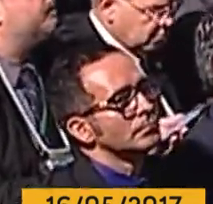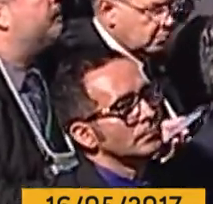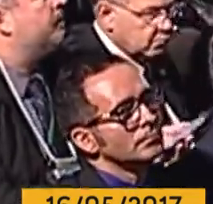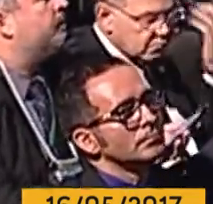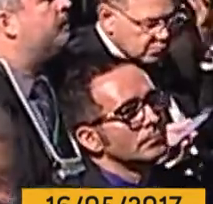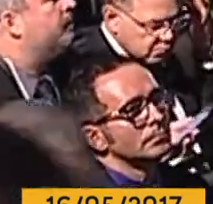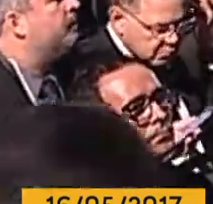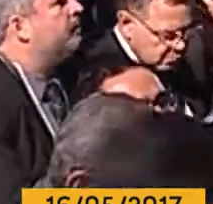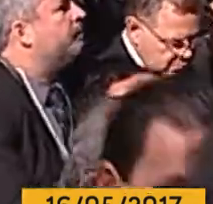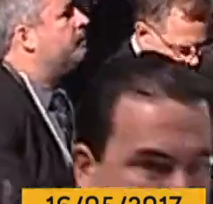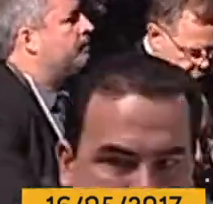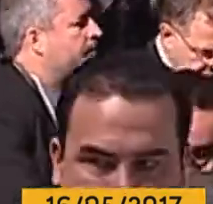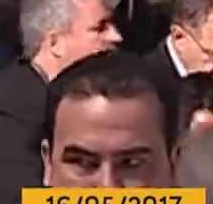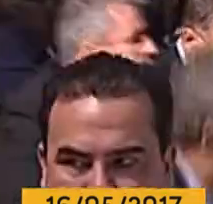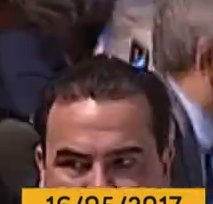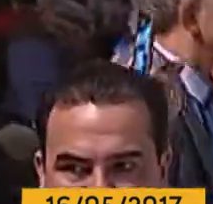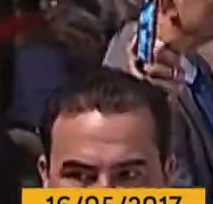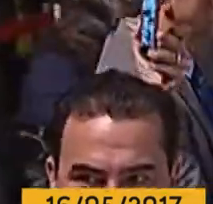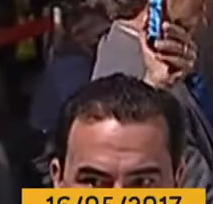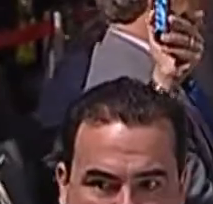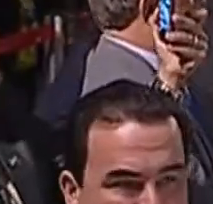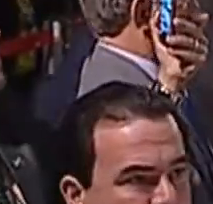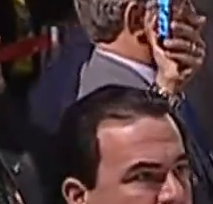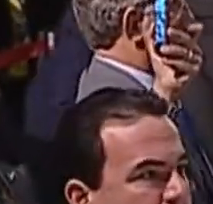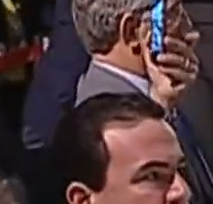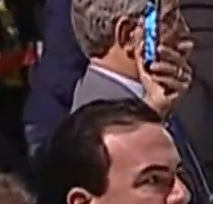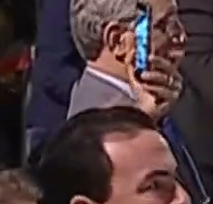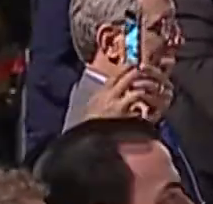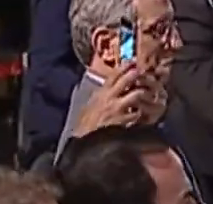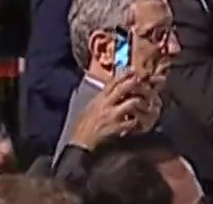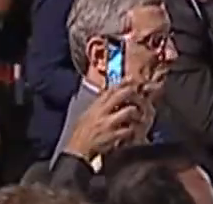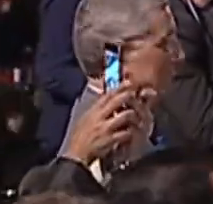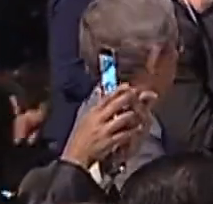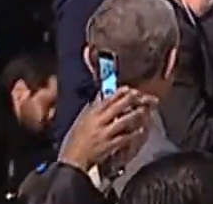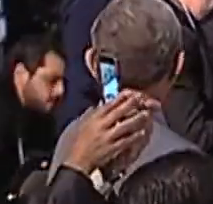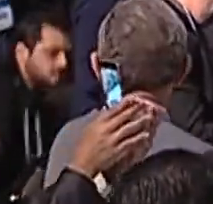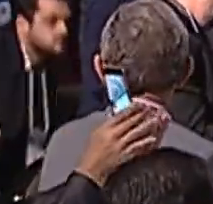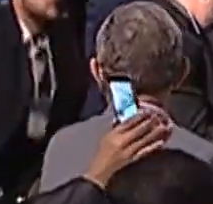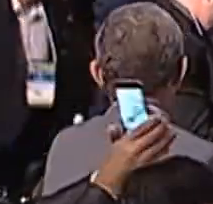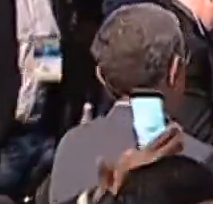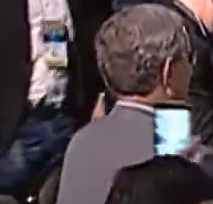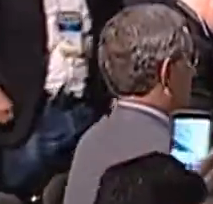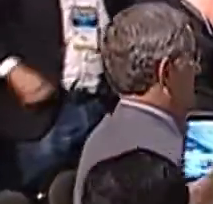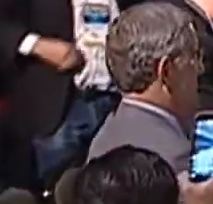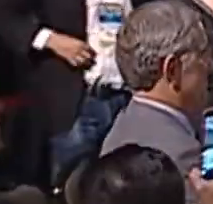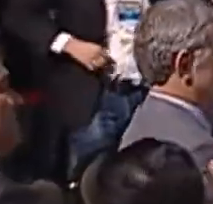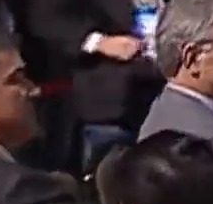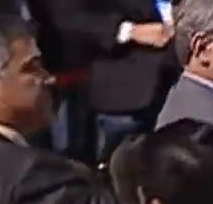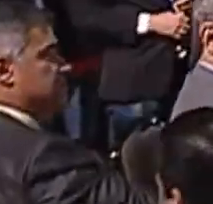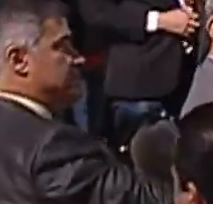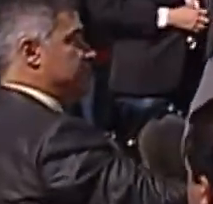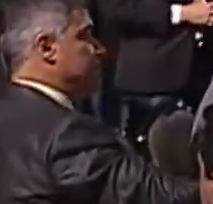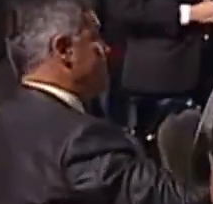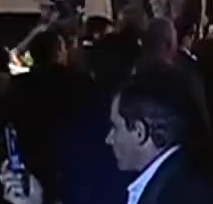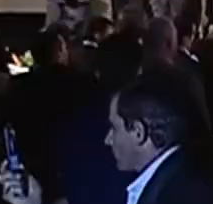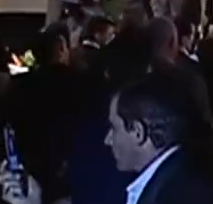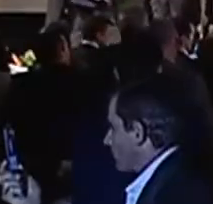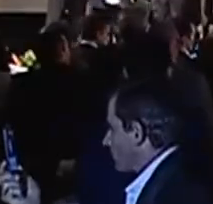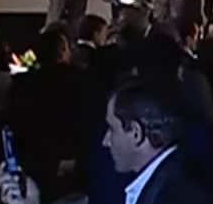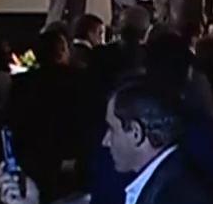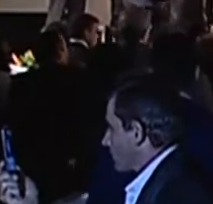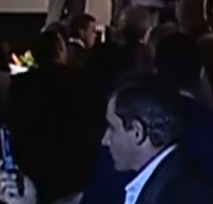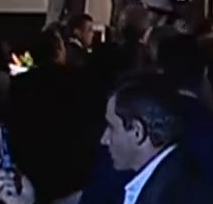Está encerrada esta sessão solene. Pedimos a todos que permaneçam em seus assentos para que logo em